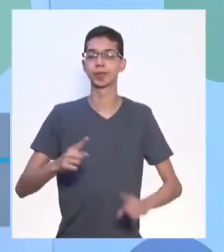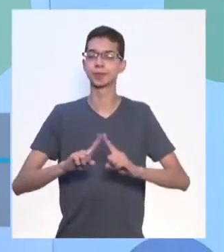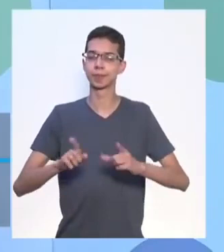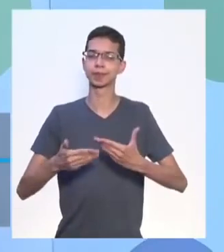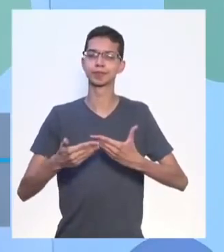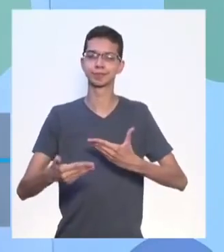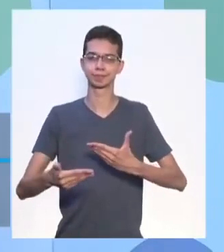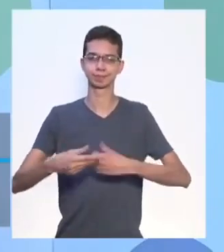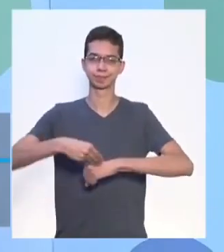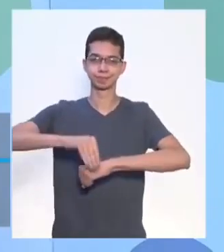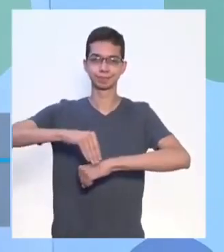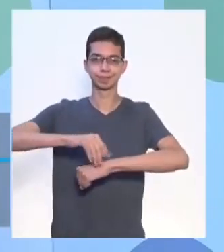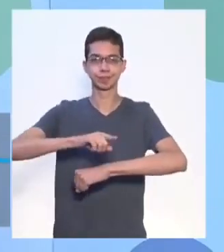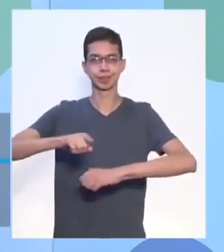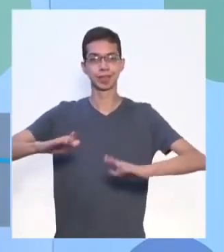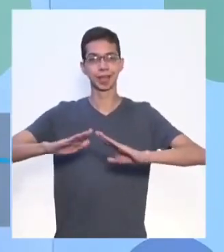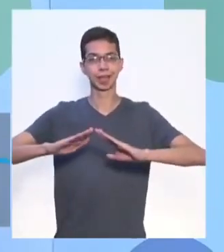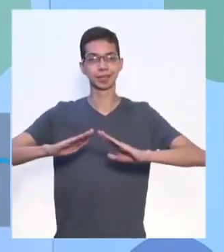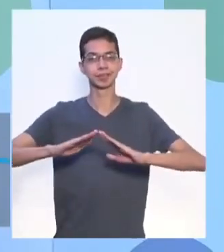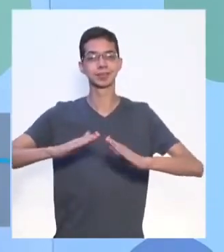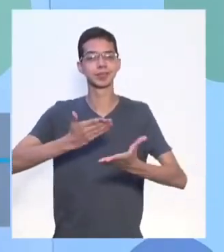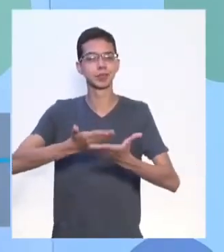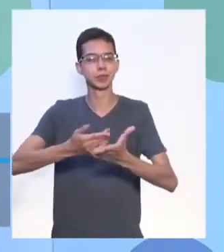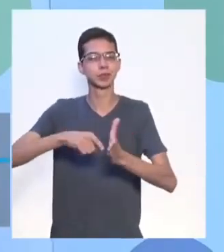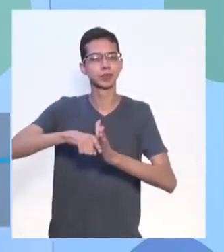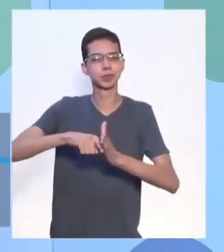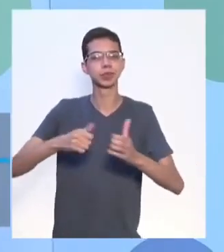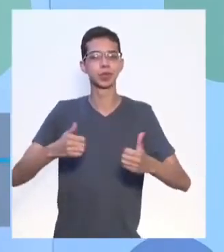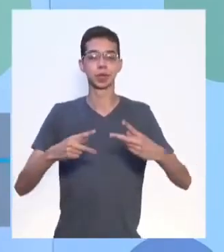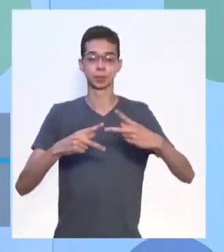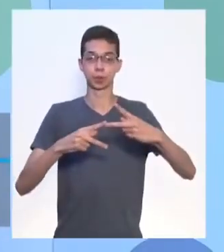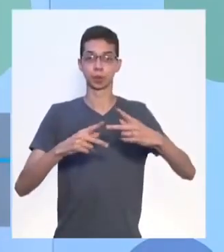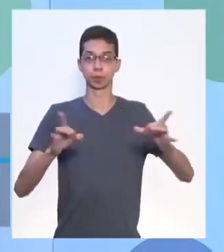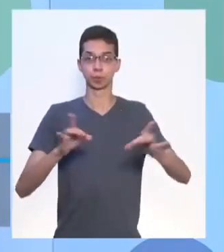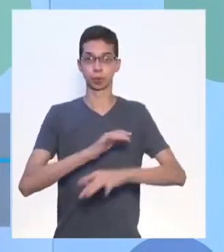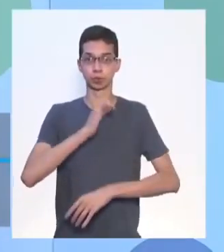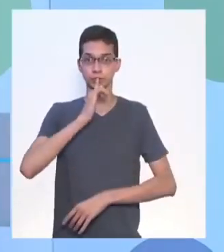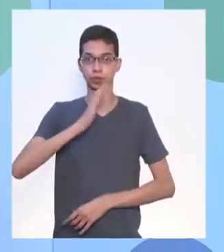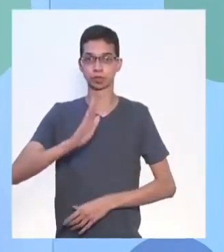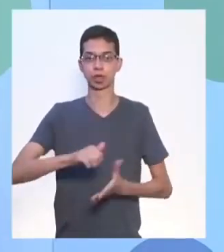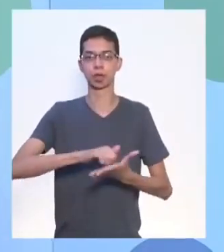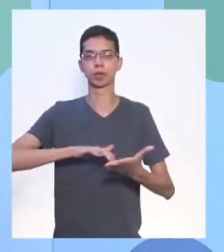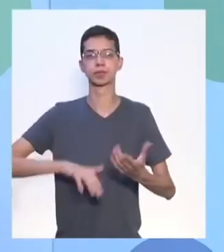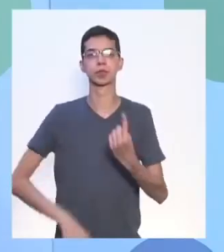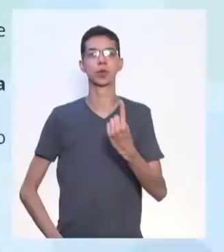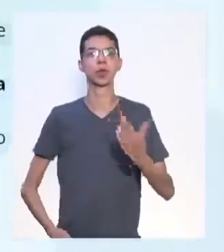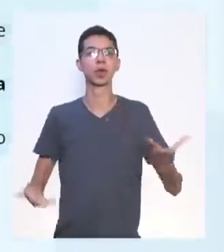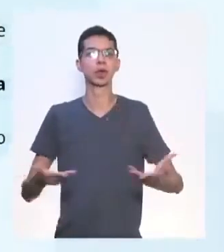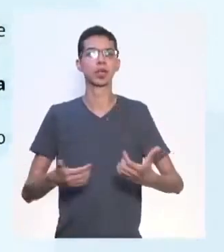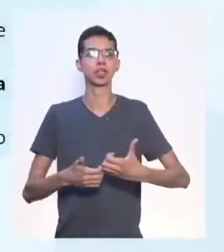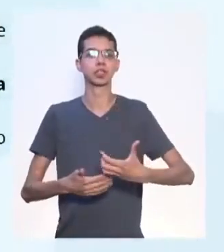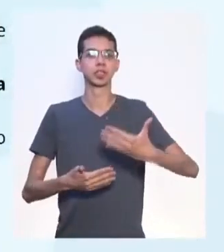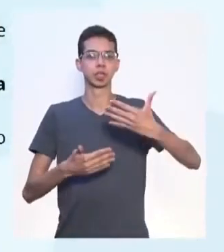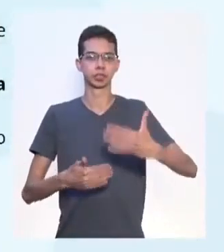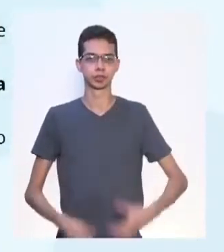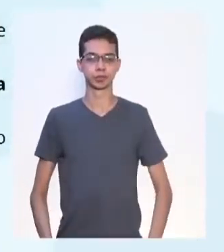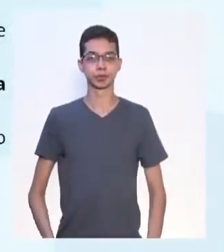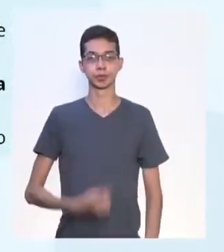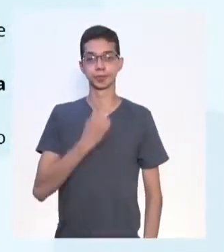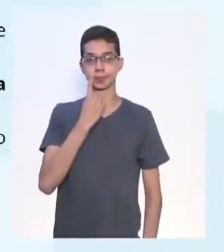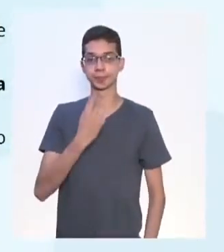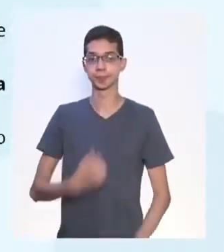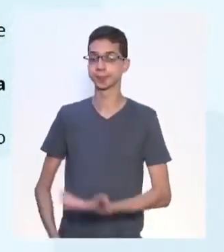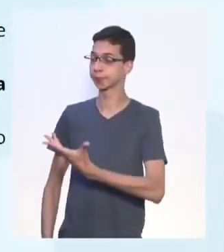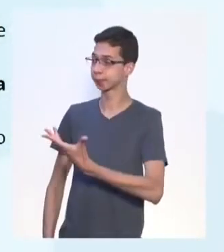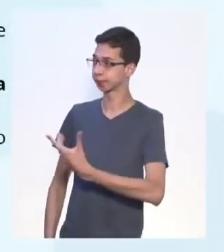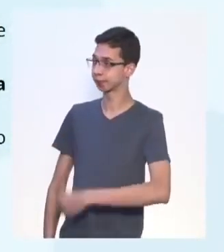vocês trabalharem aí em casa, tá? Então vamos lá, preposição falamos, atividade 1, o chat. Põe na tela para a gente, olha lá, ó. Os